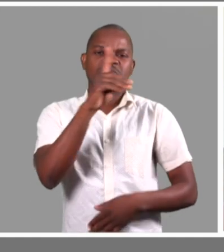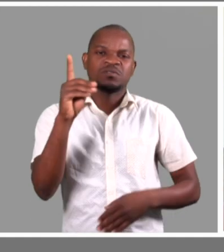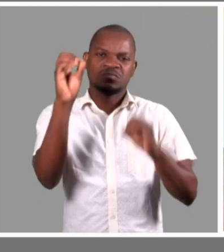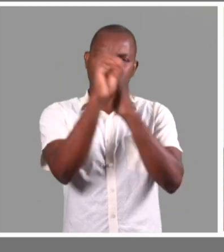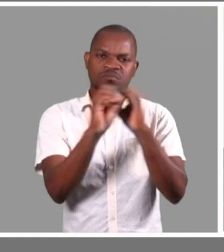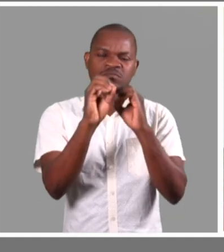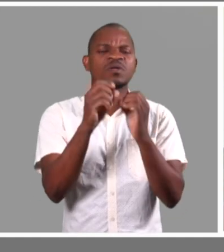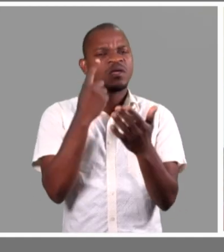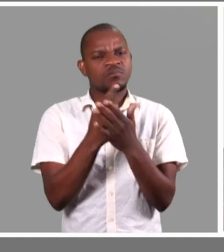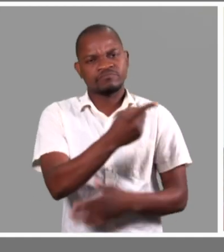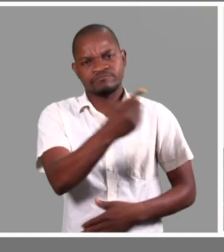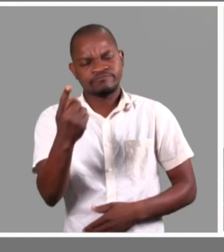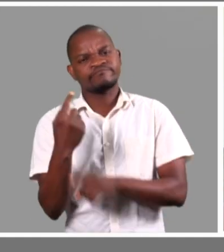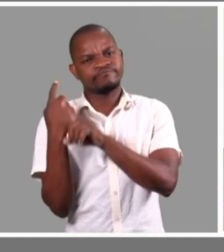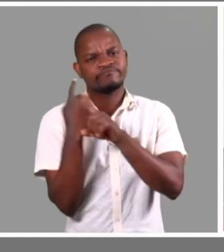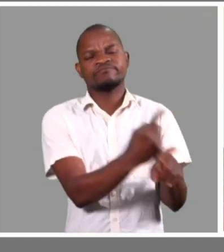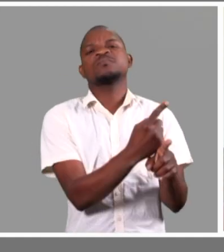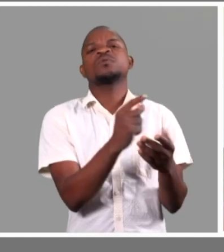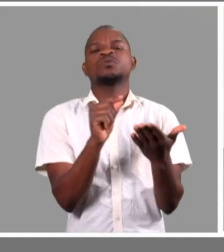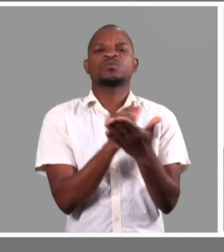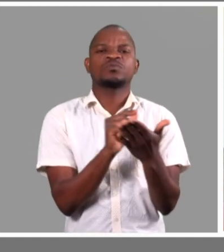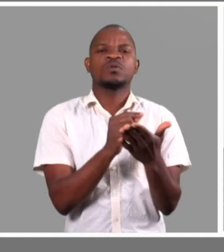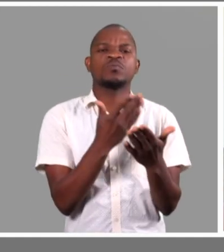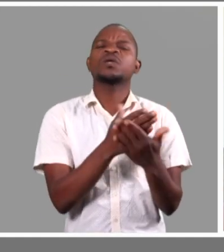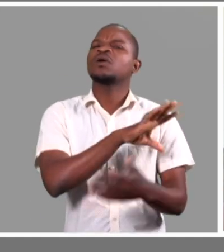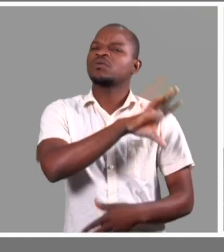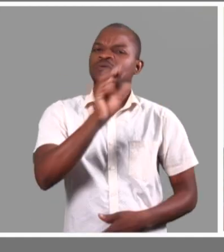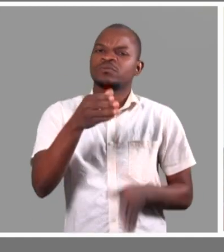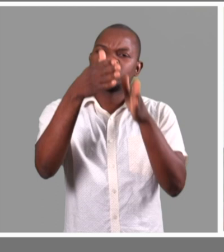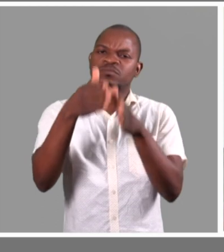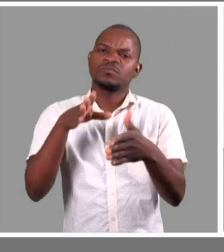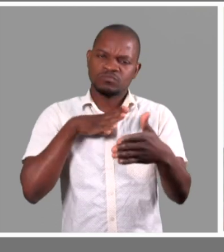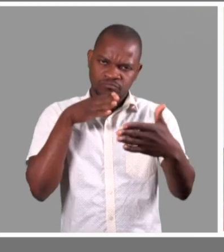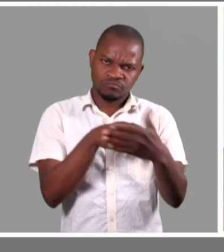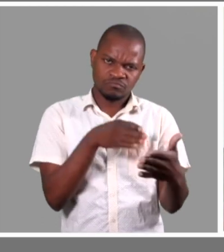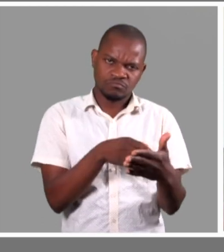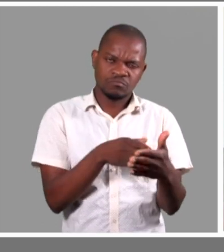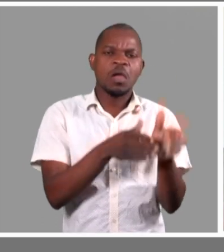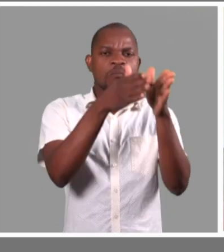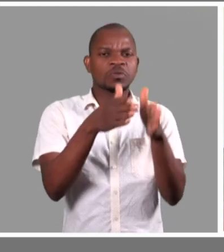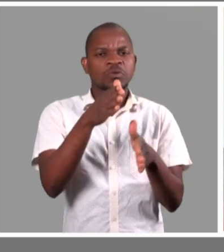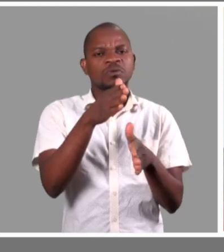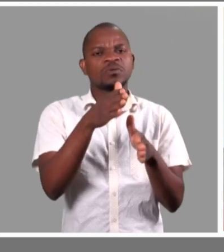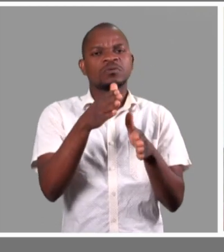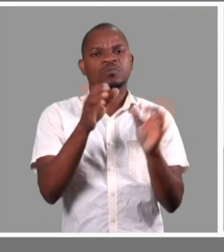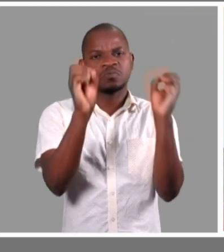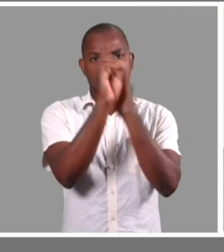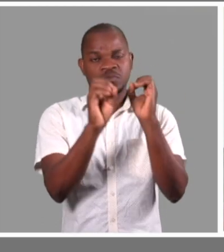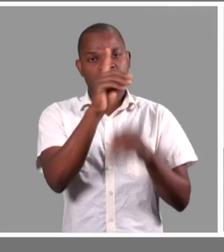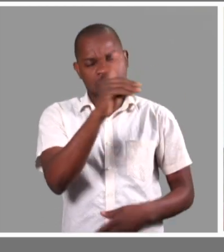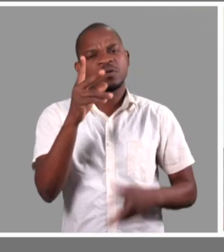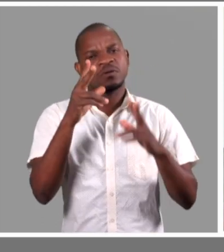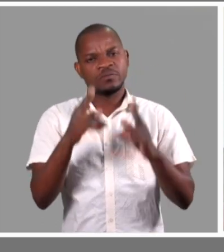vai à escola, dificuldade, todo mundo, até que não é de ciência,